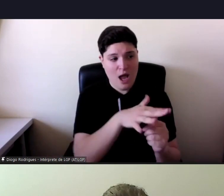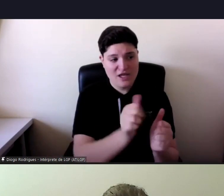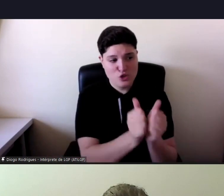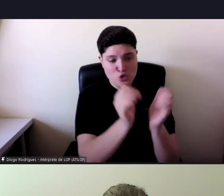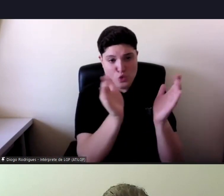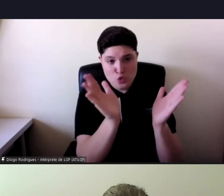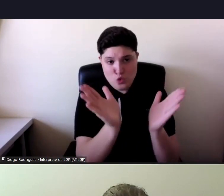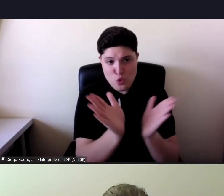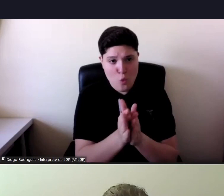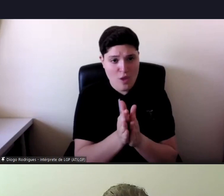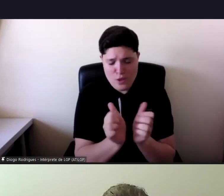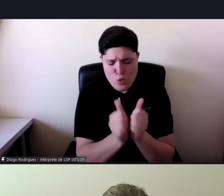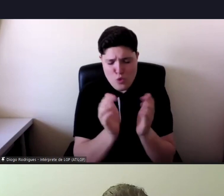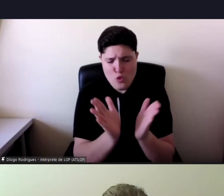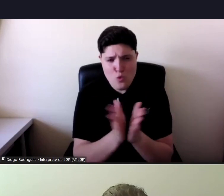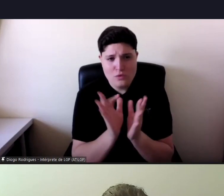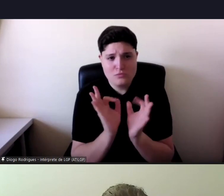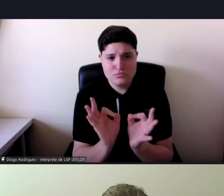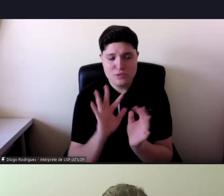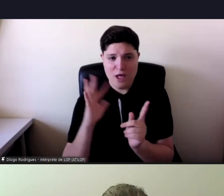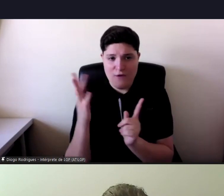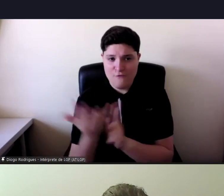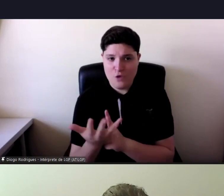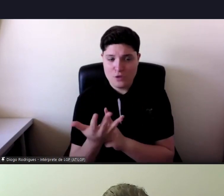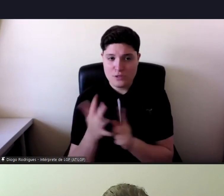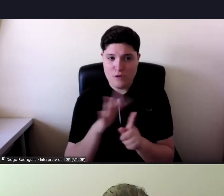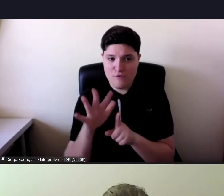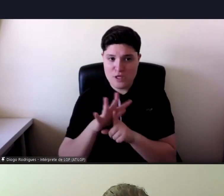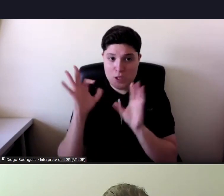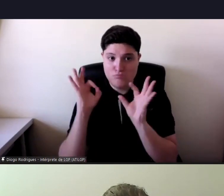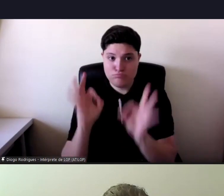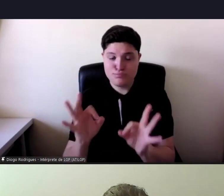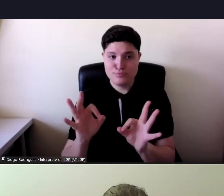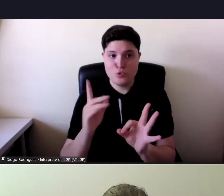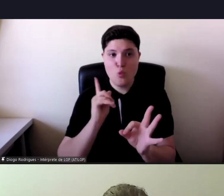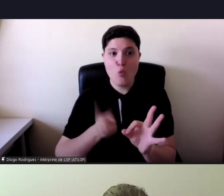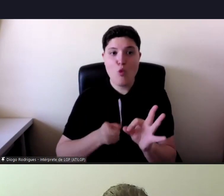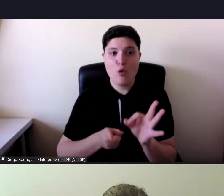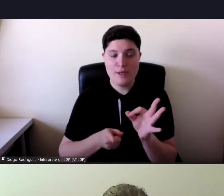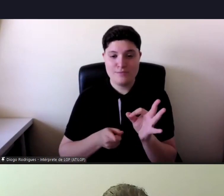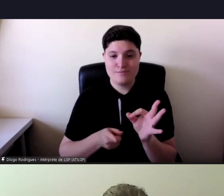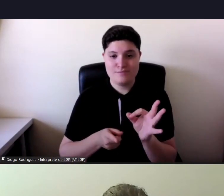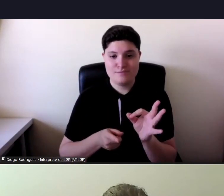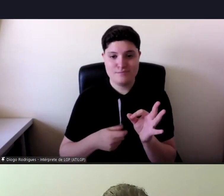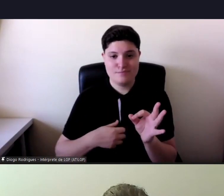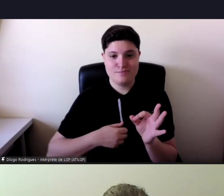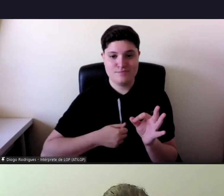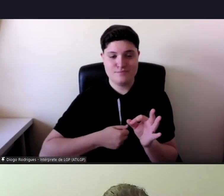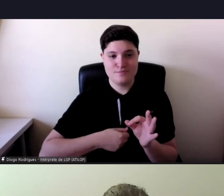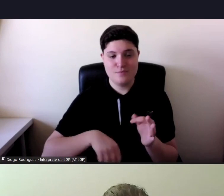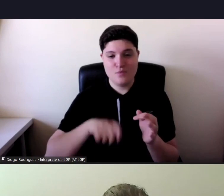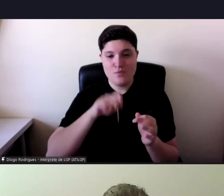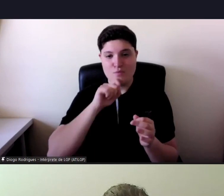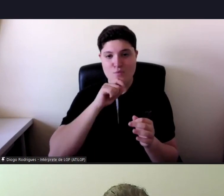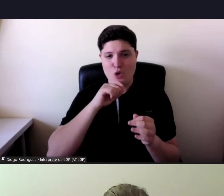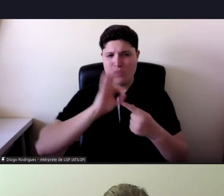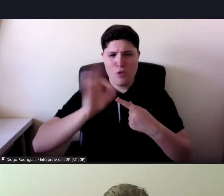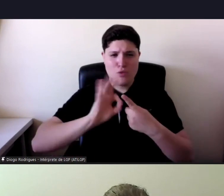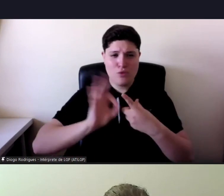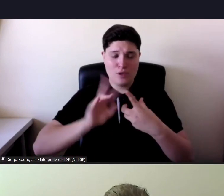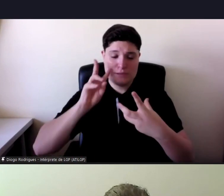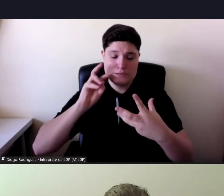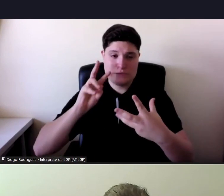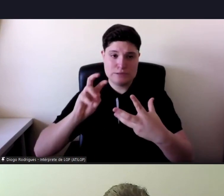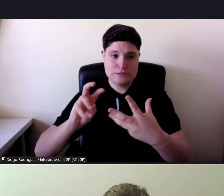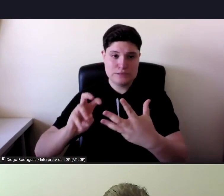quer dizer? Isto leva a que o que nós, quando estamos a falar de alterações climáticas ou do Acordo de Paris, nós estamos a